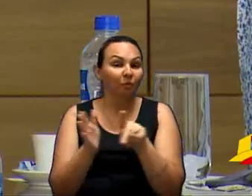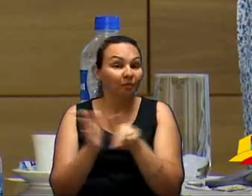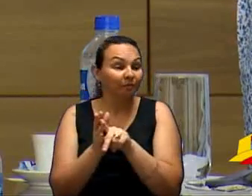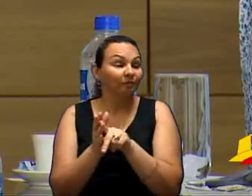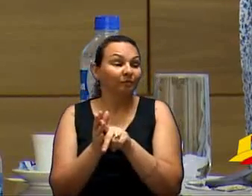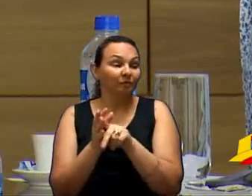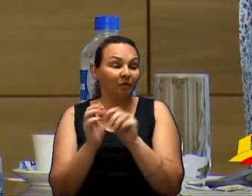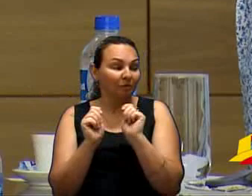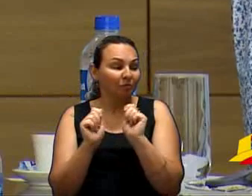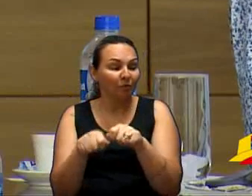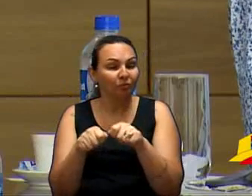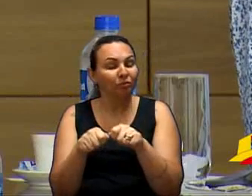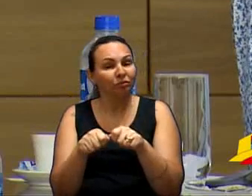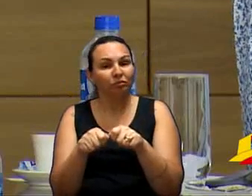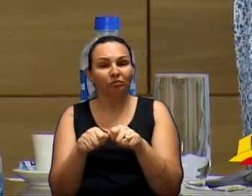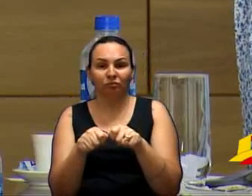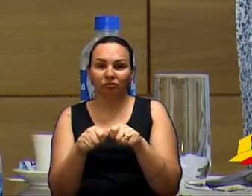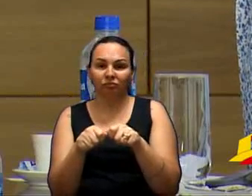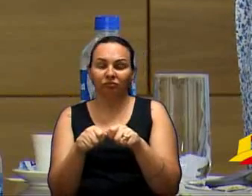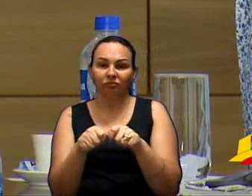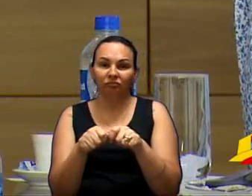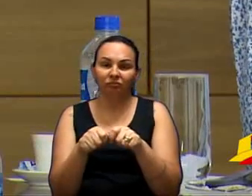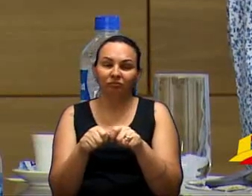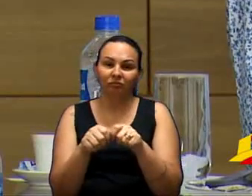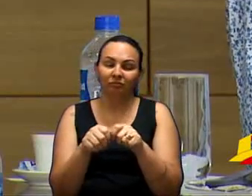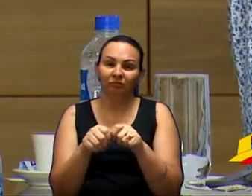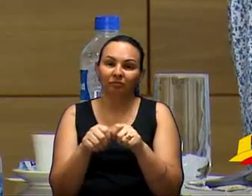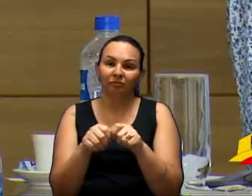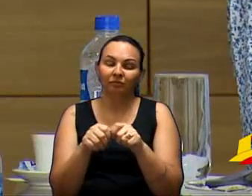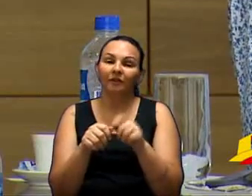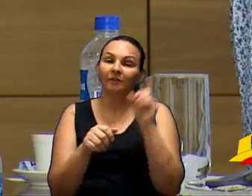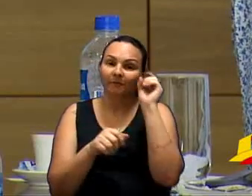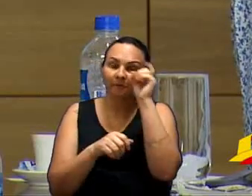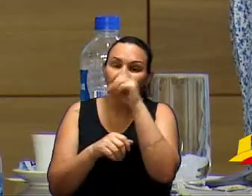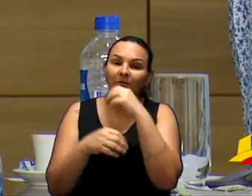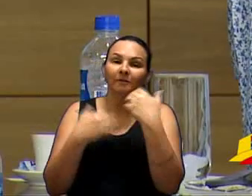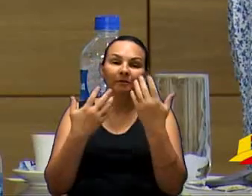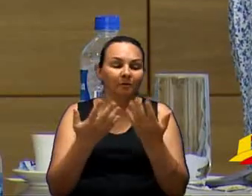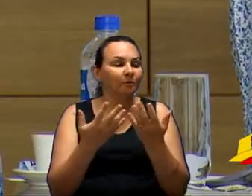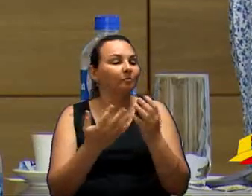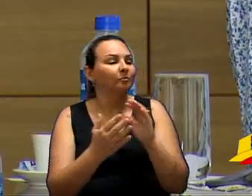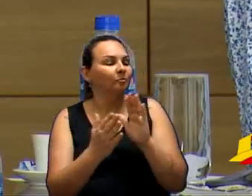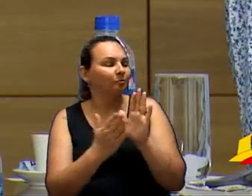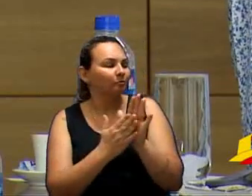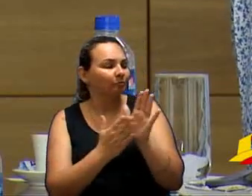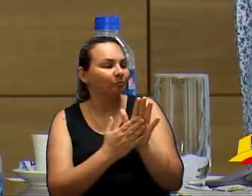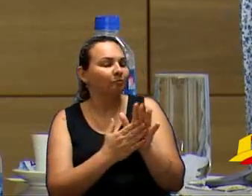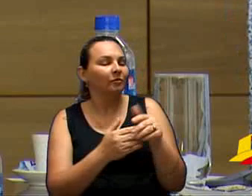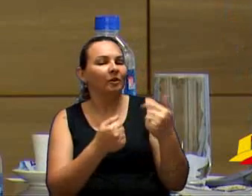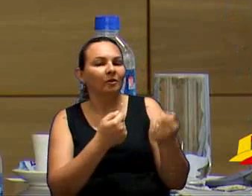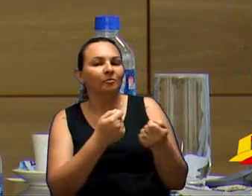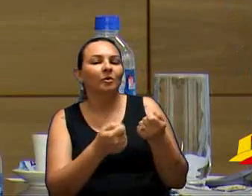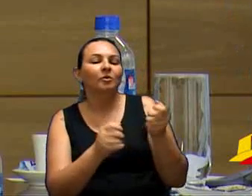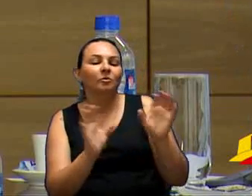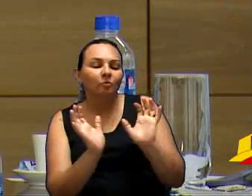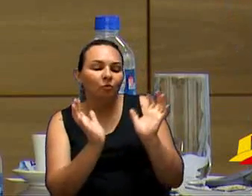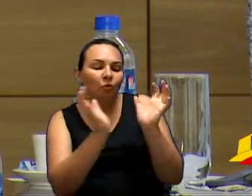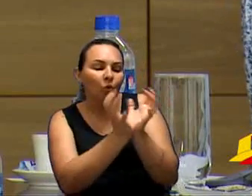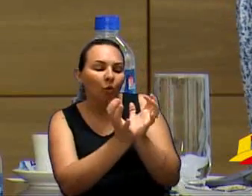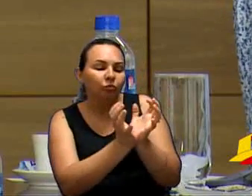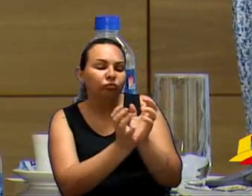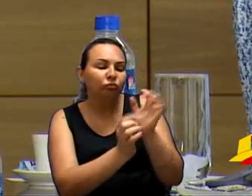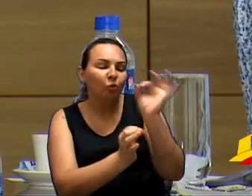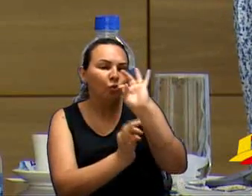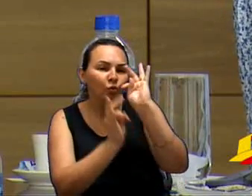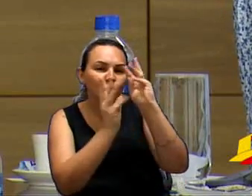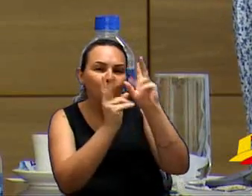que pode pressionar os poderes constituídos para avançar porque é difícil então a minha proposta é essa criar uma comissão com todos os representantes